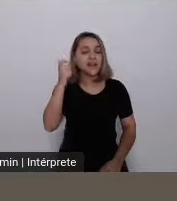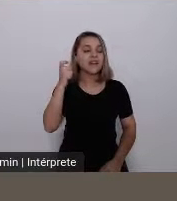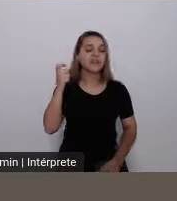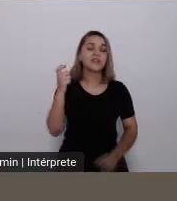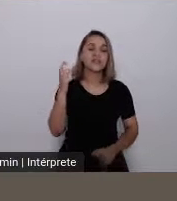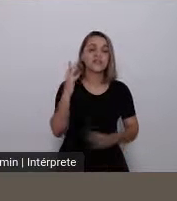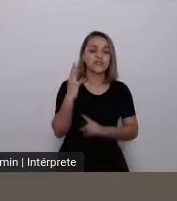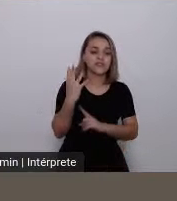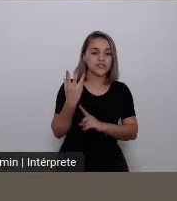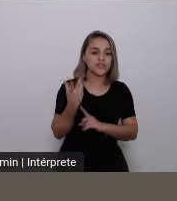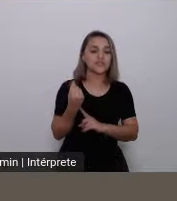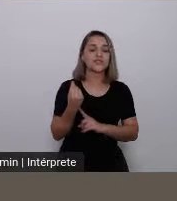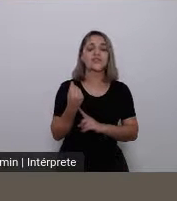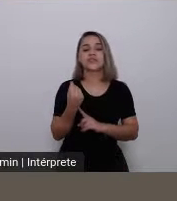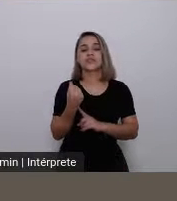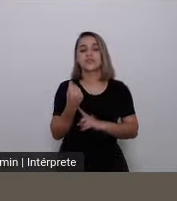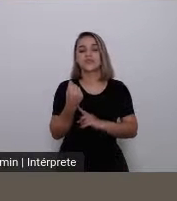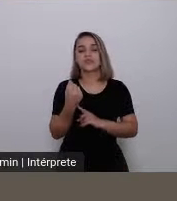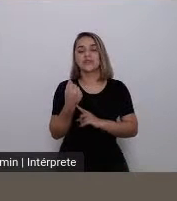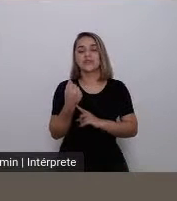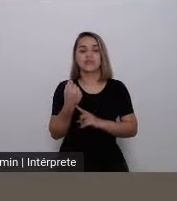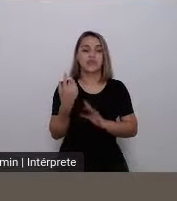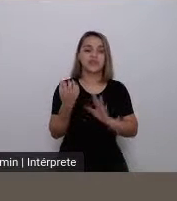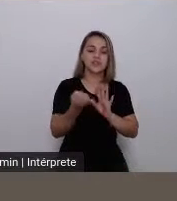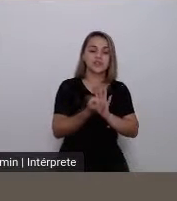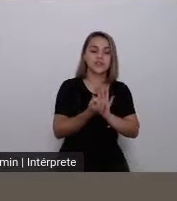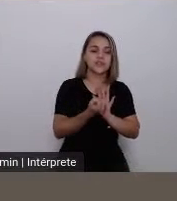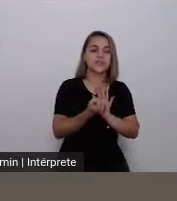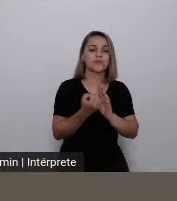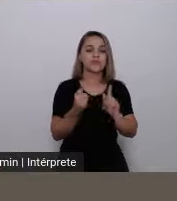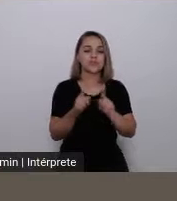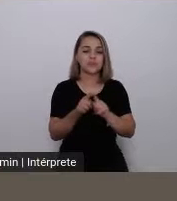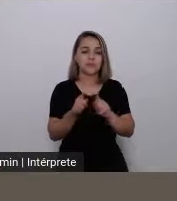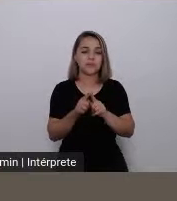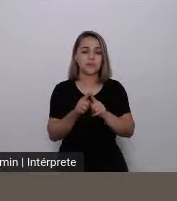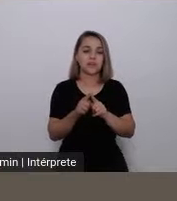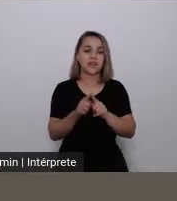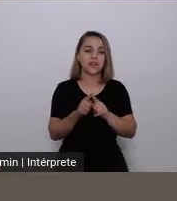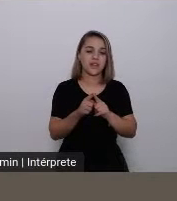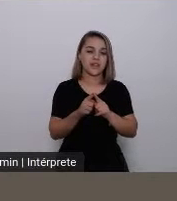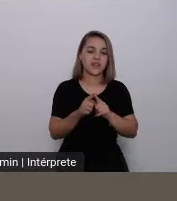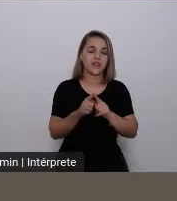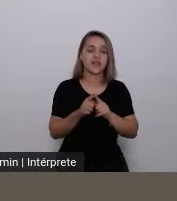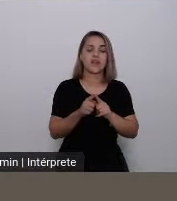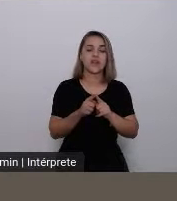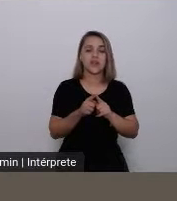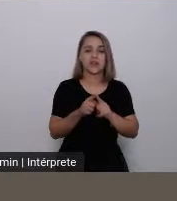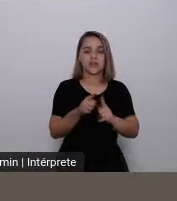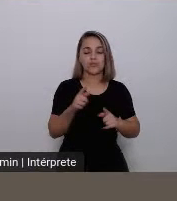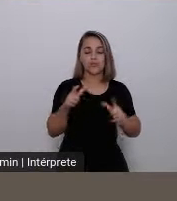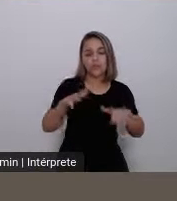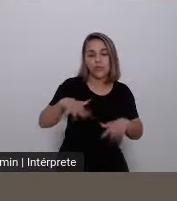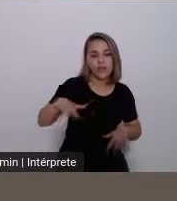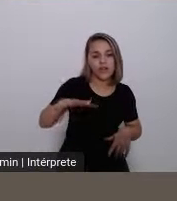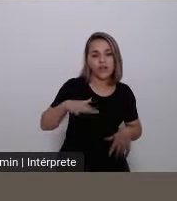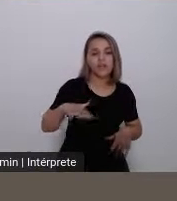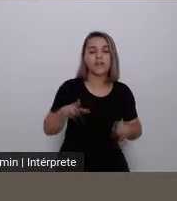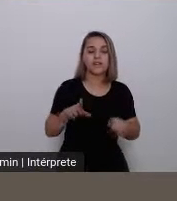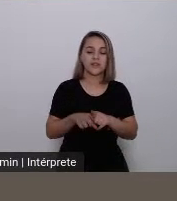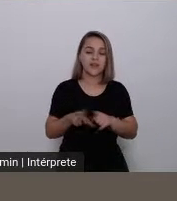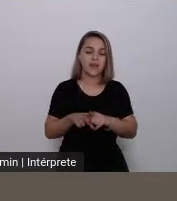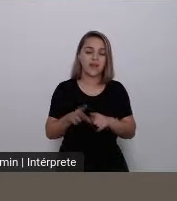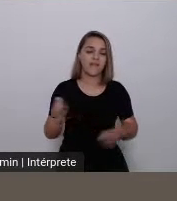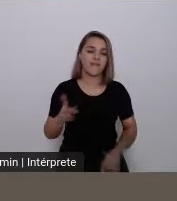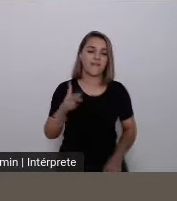a essas noções de símbolo comovido, de faísca divina, de mundo supraterreno. São valores